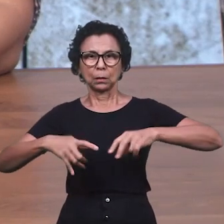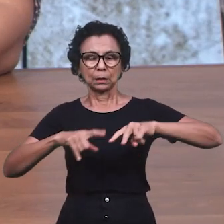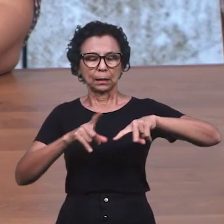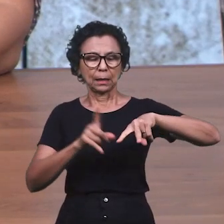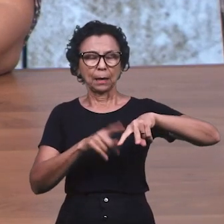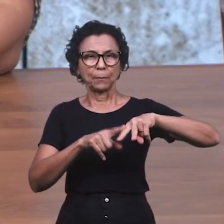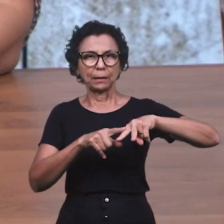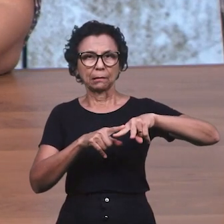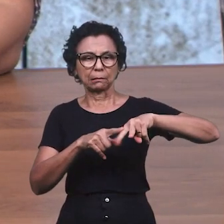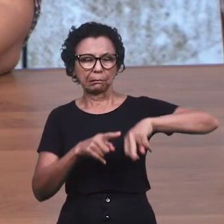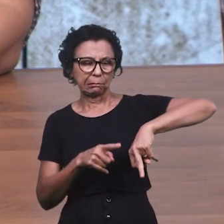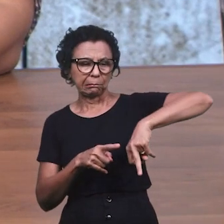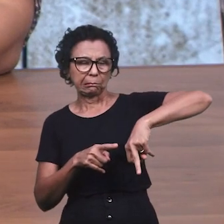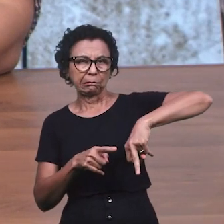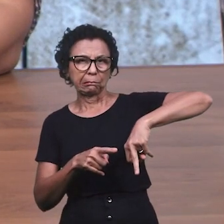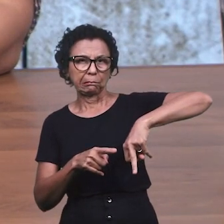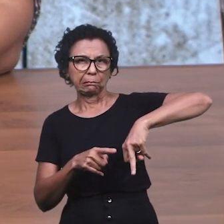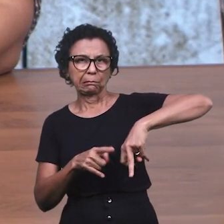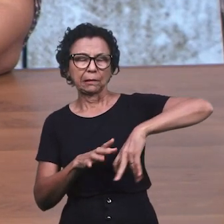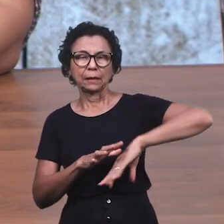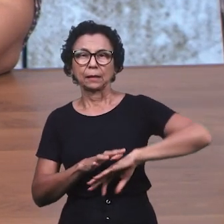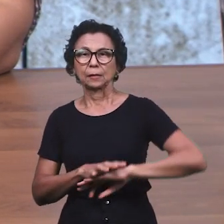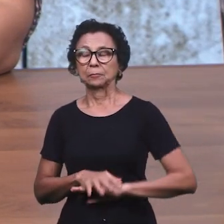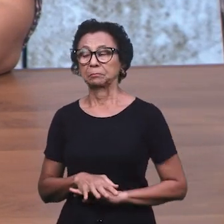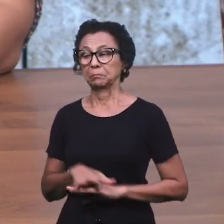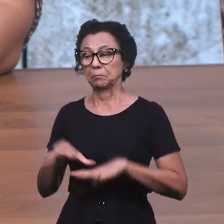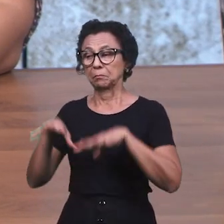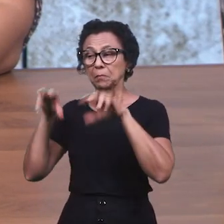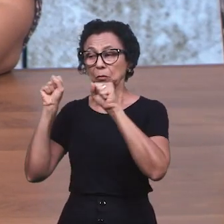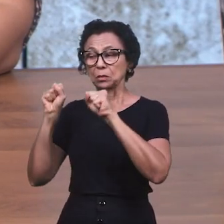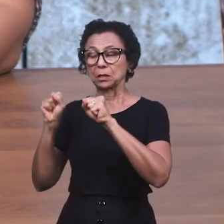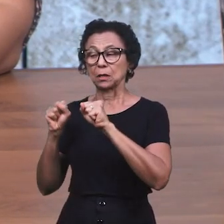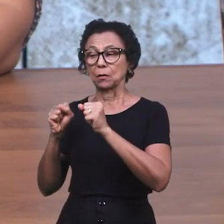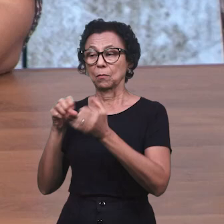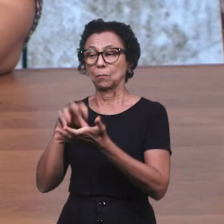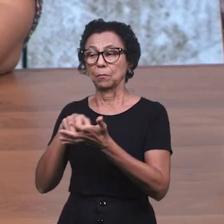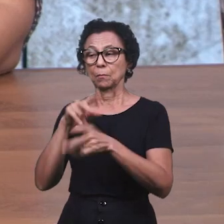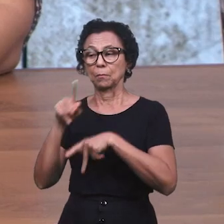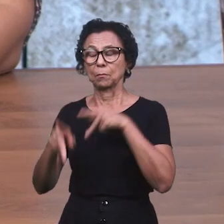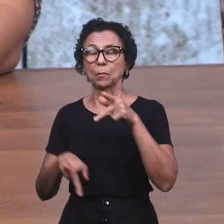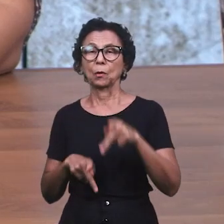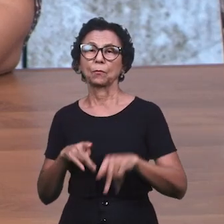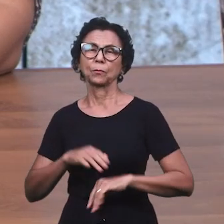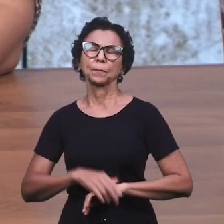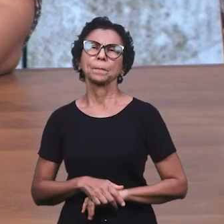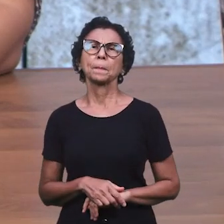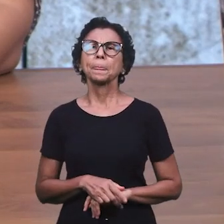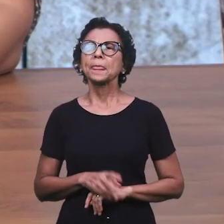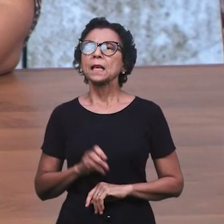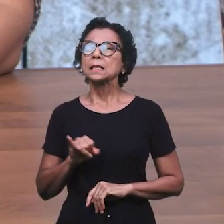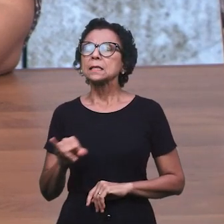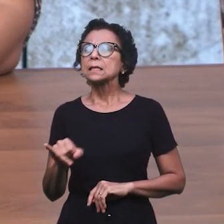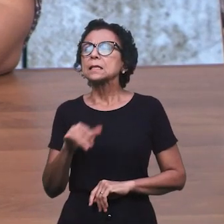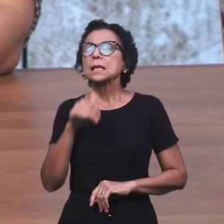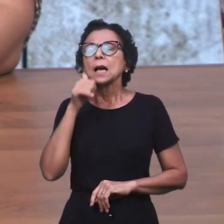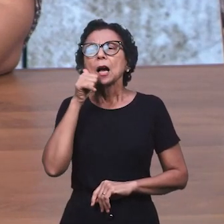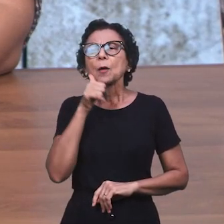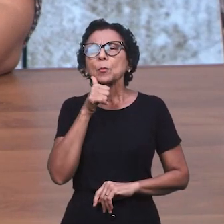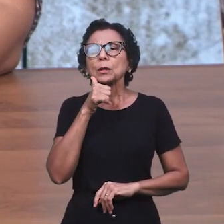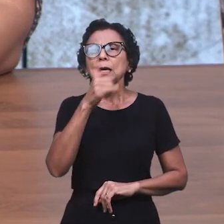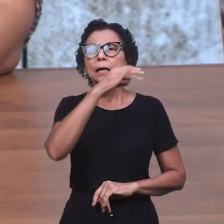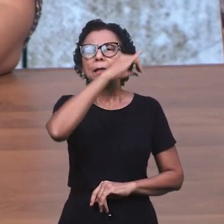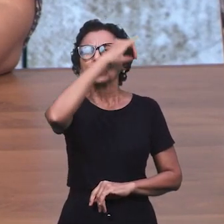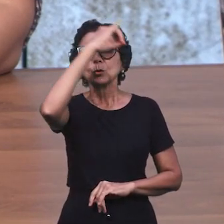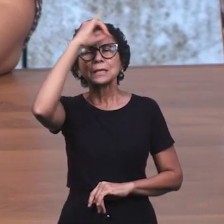aquela mulher será por maldição no meio do seu povo. E se a mulher se não tiver contaminado,